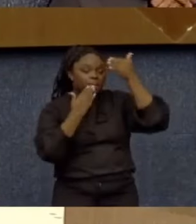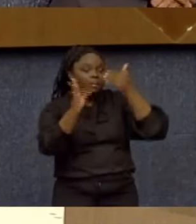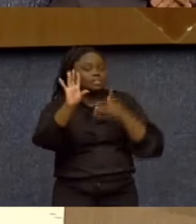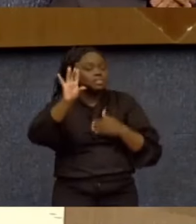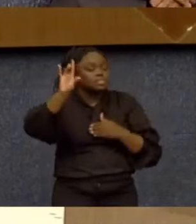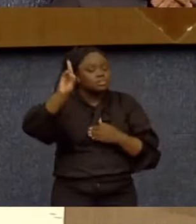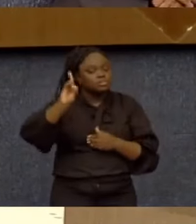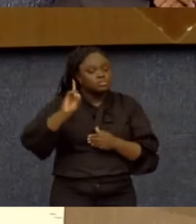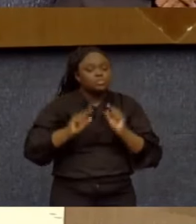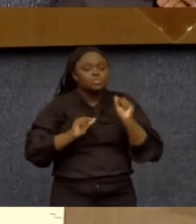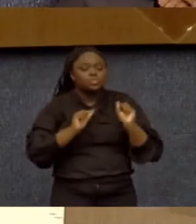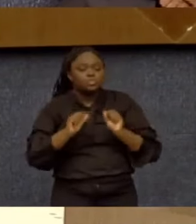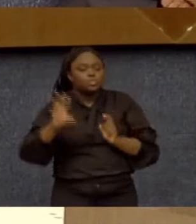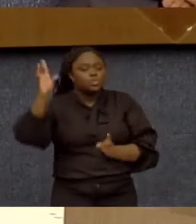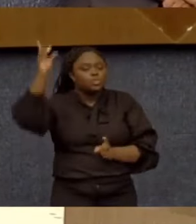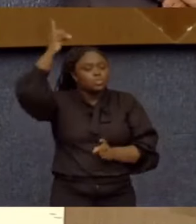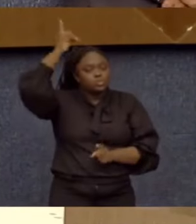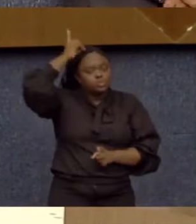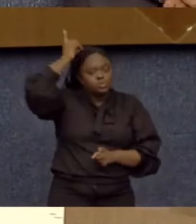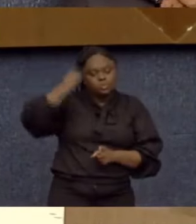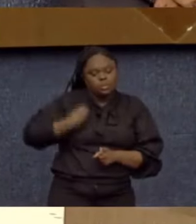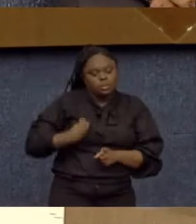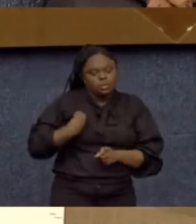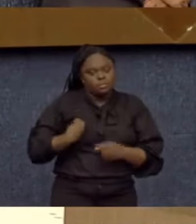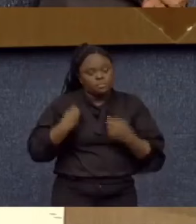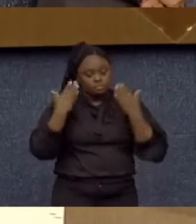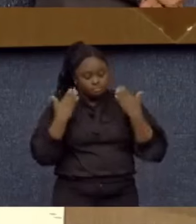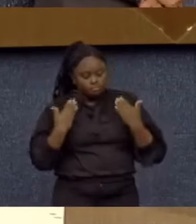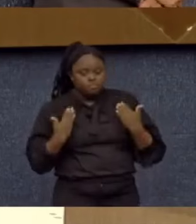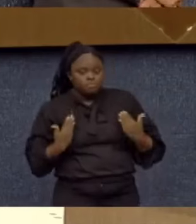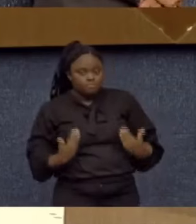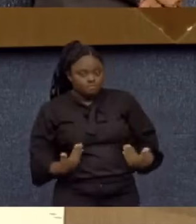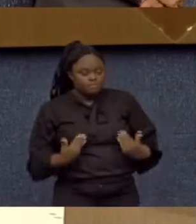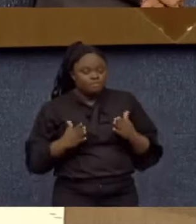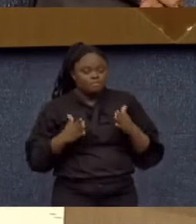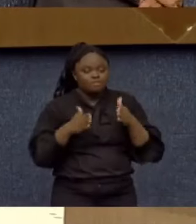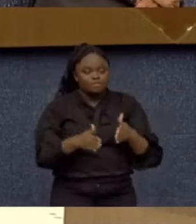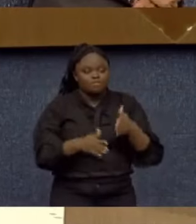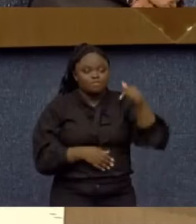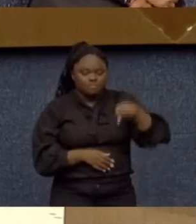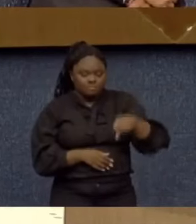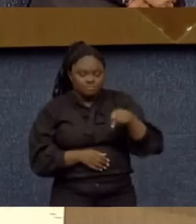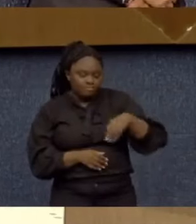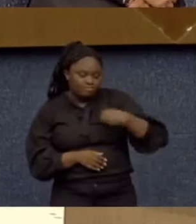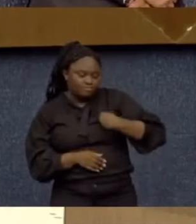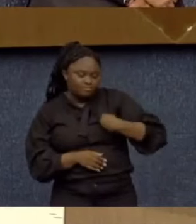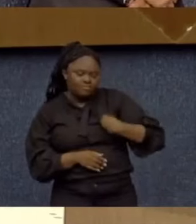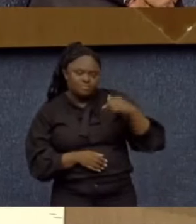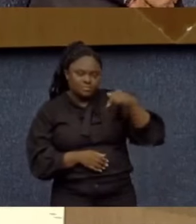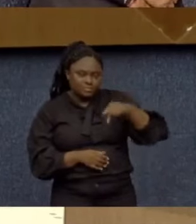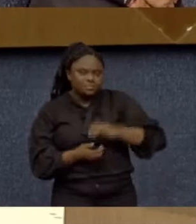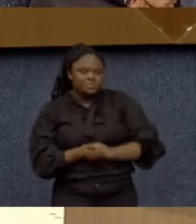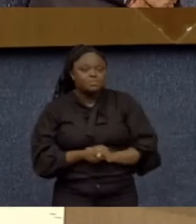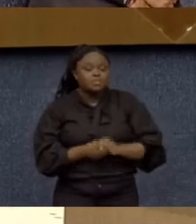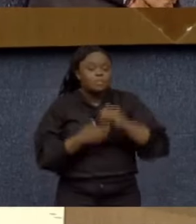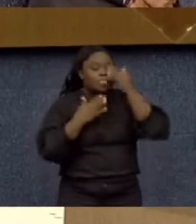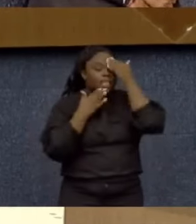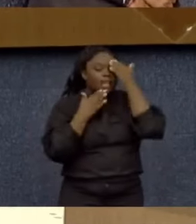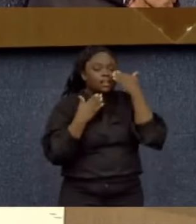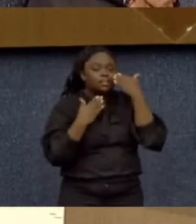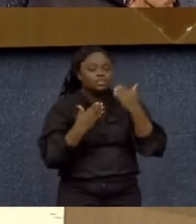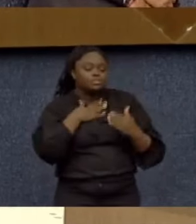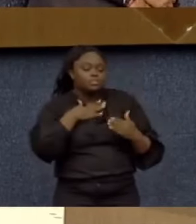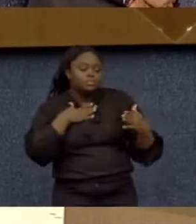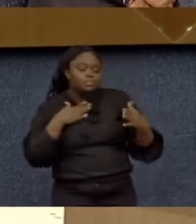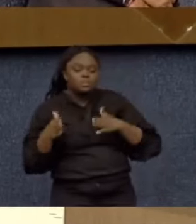Deus pelo dom da vida, por me permitir chegar até aqui e por estar aqui. Agradeço por colocar